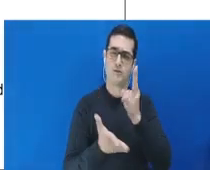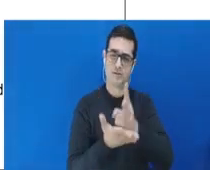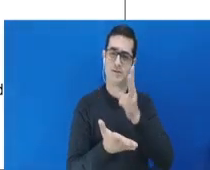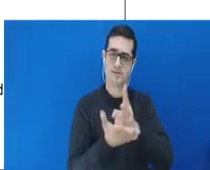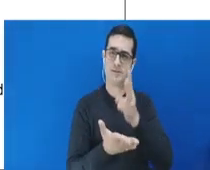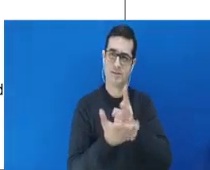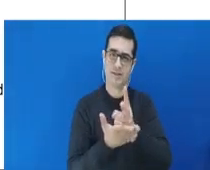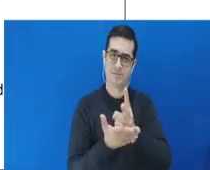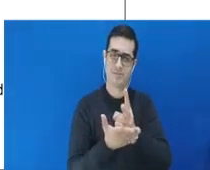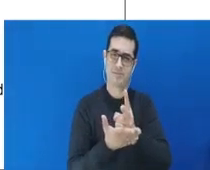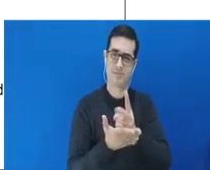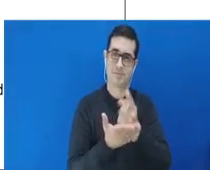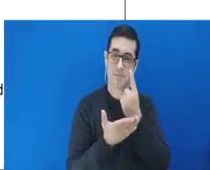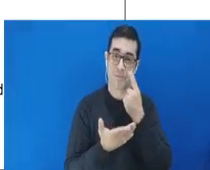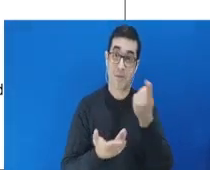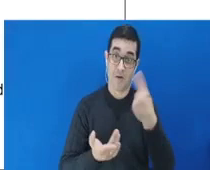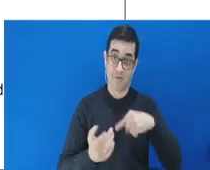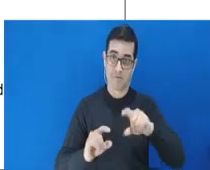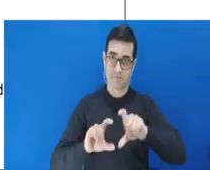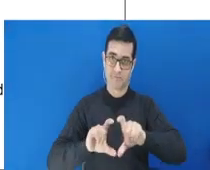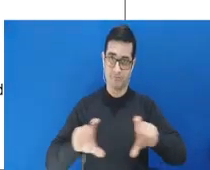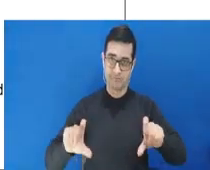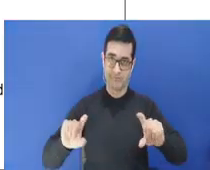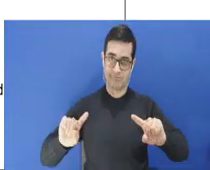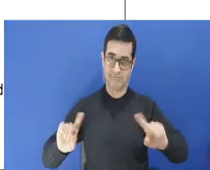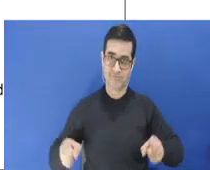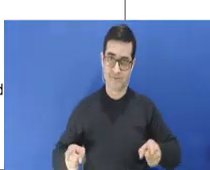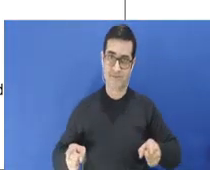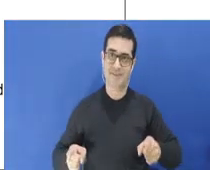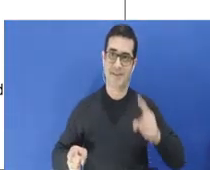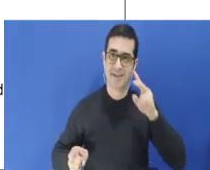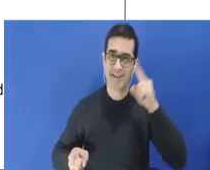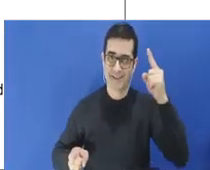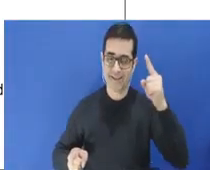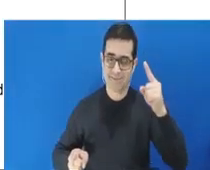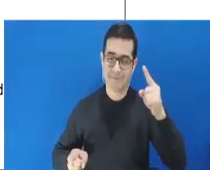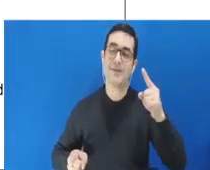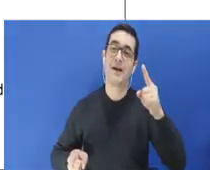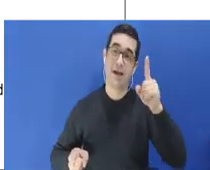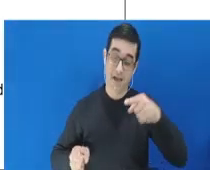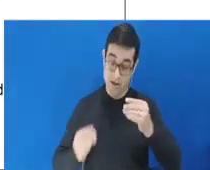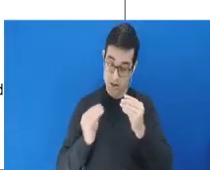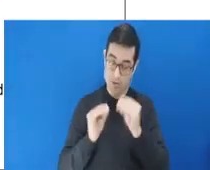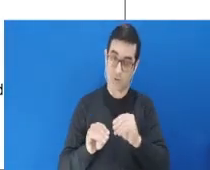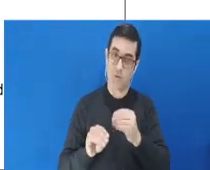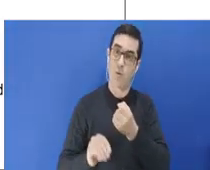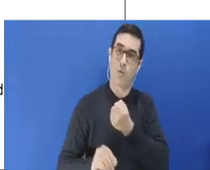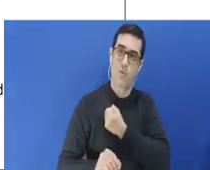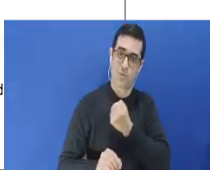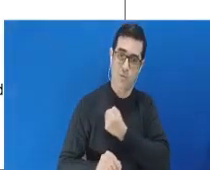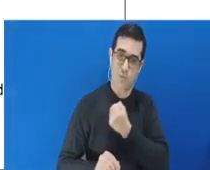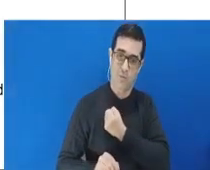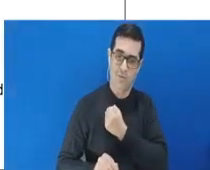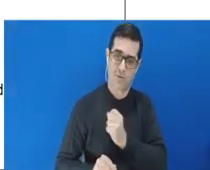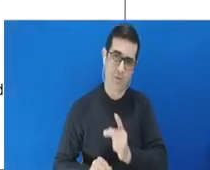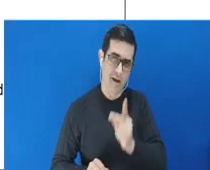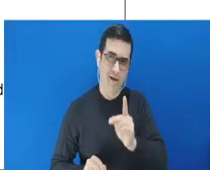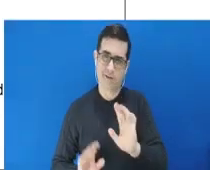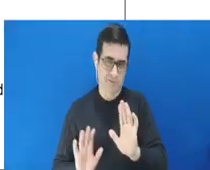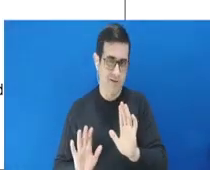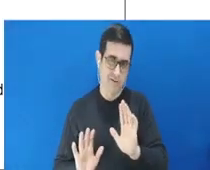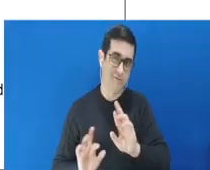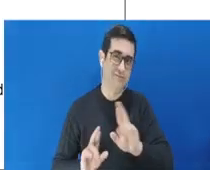segundo número quântico, que não é bem K. A gente vai ver mais adiante que é o número quântico do momento angular.